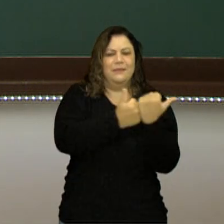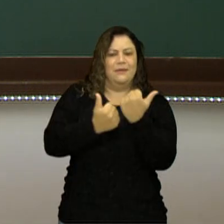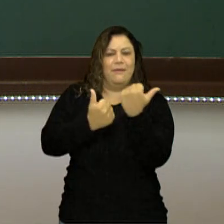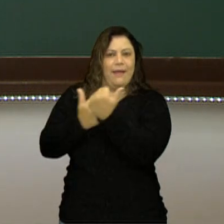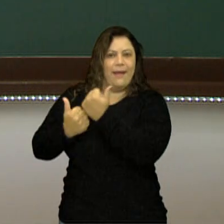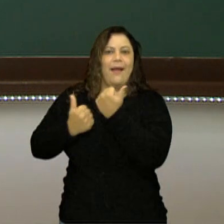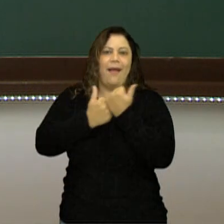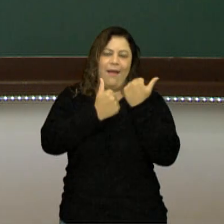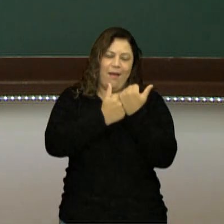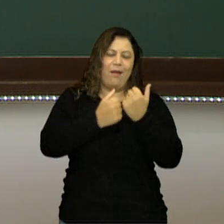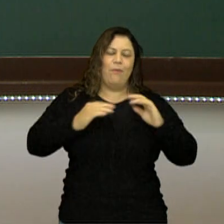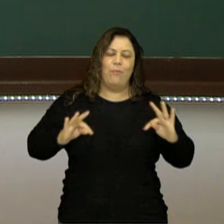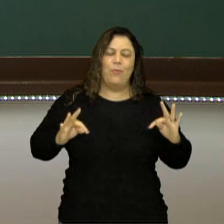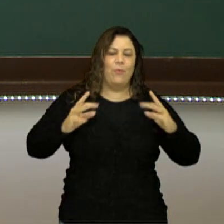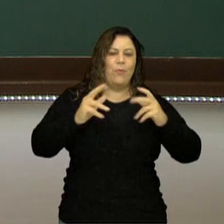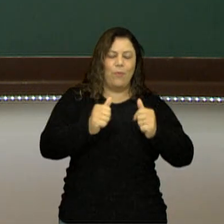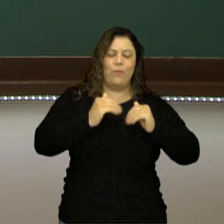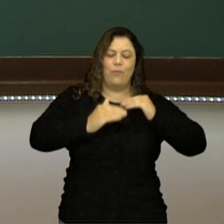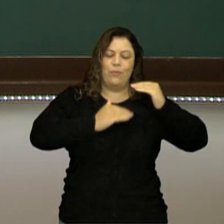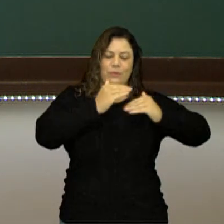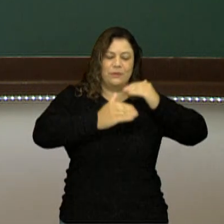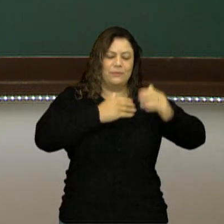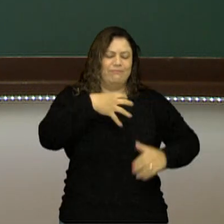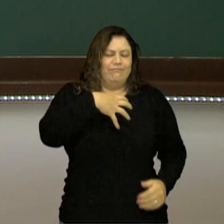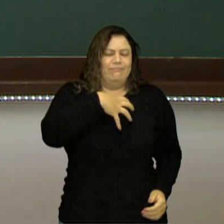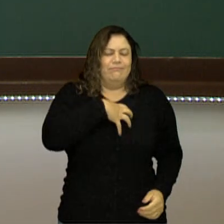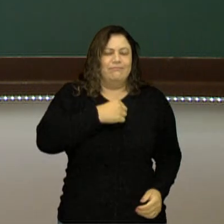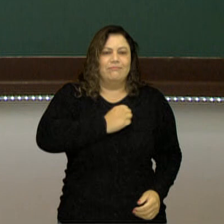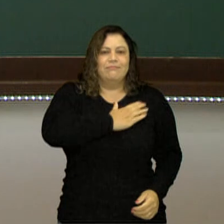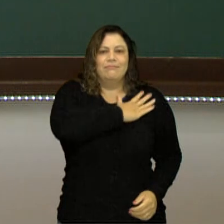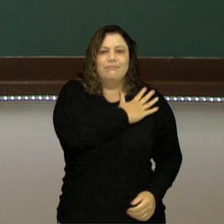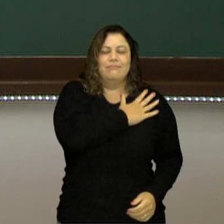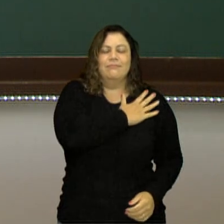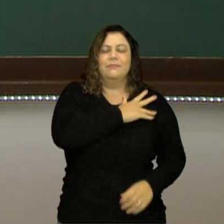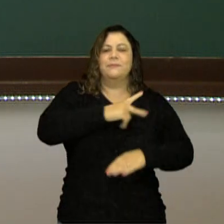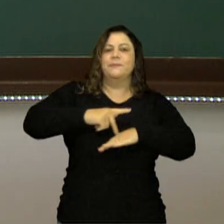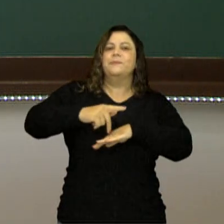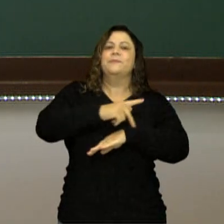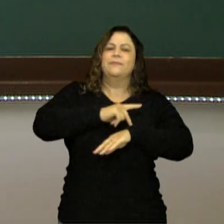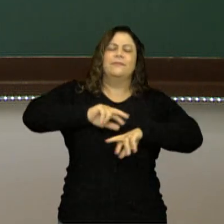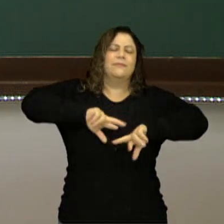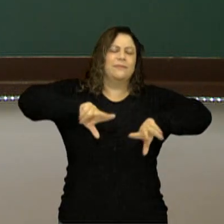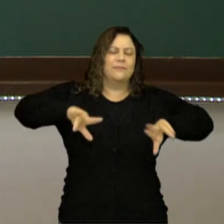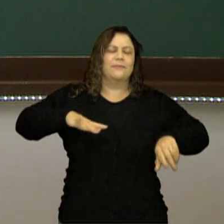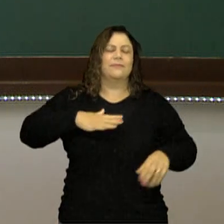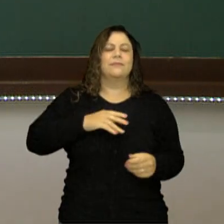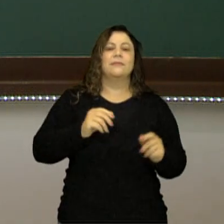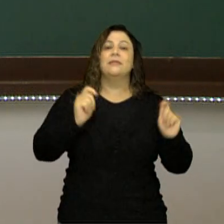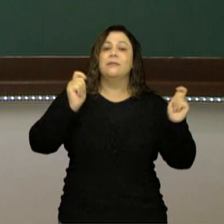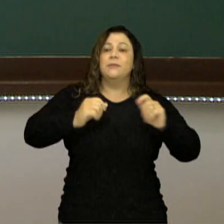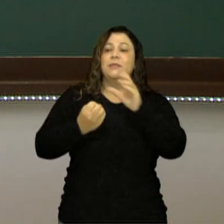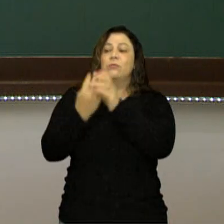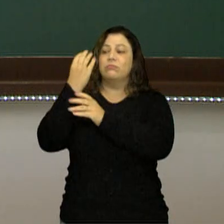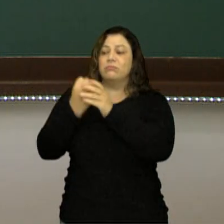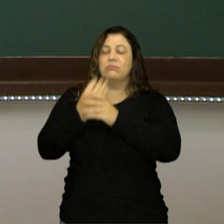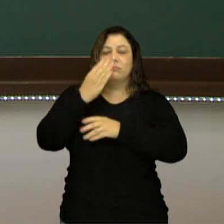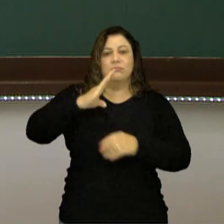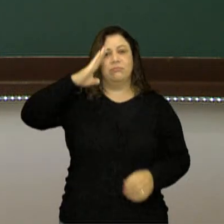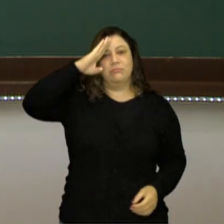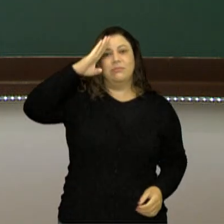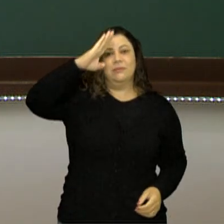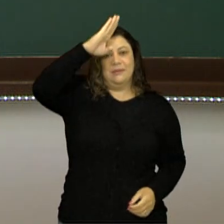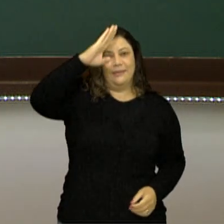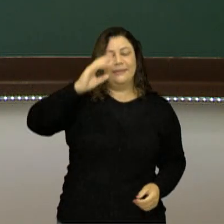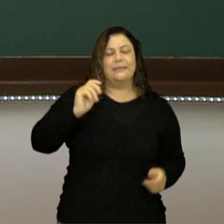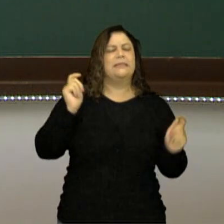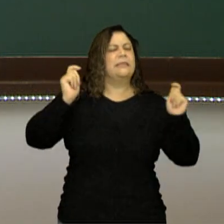nobreza, desenvolveu o sentimento de nacionalismo, precipitou a criação então de um exército. Então a Guerra dos 100 Anos foi